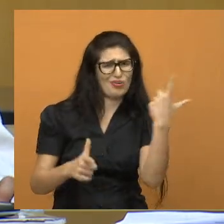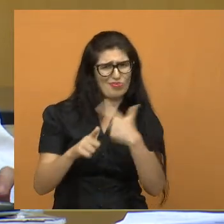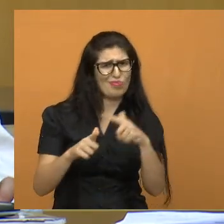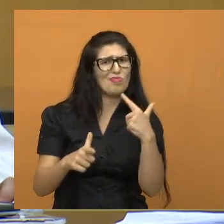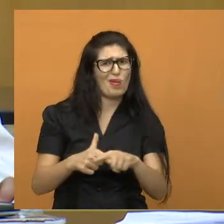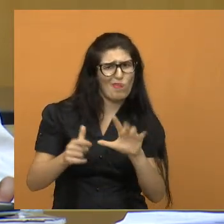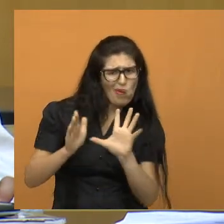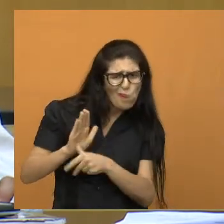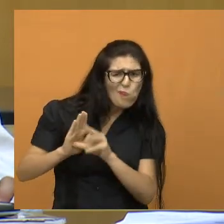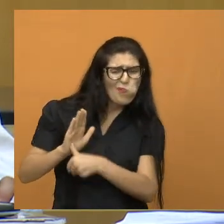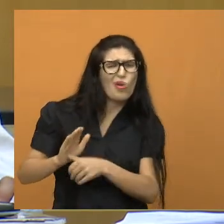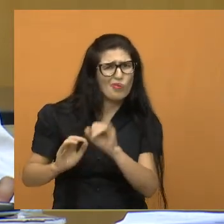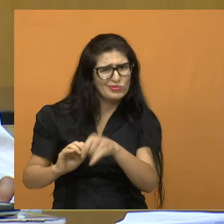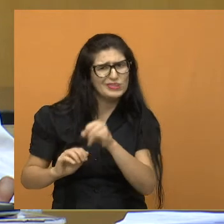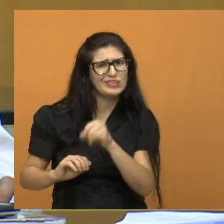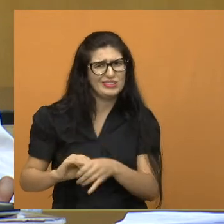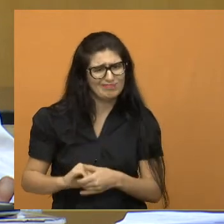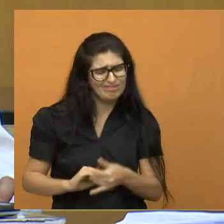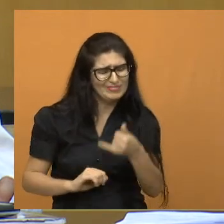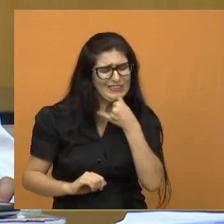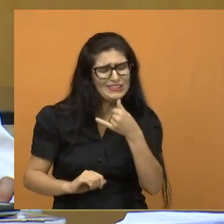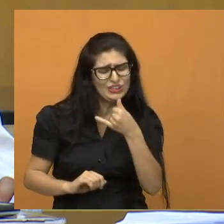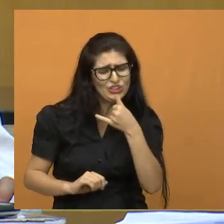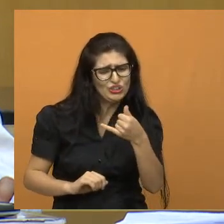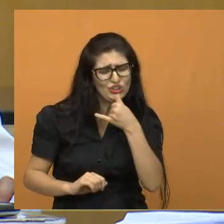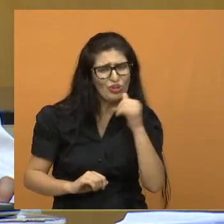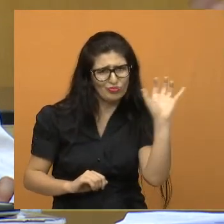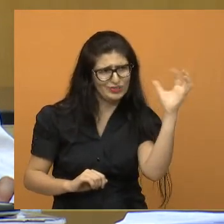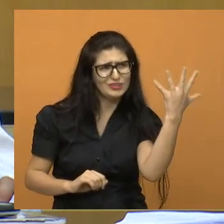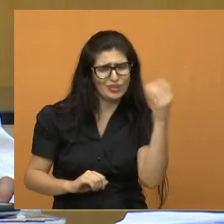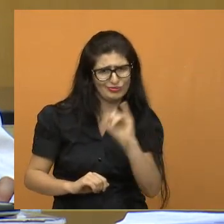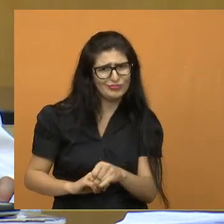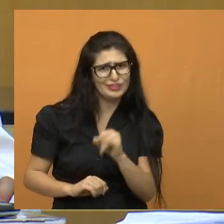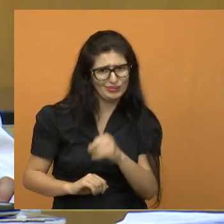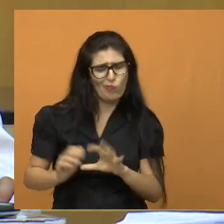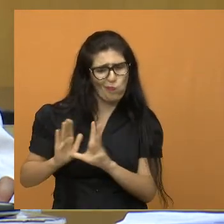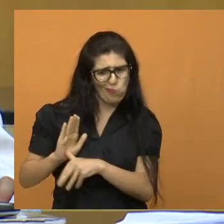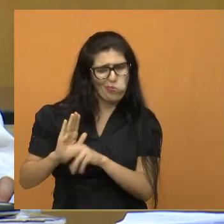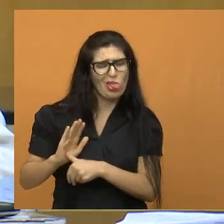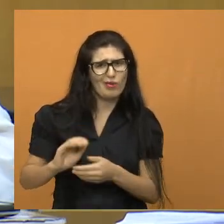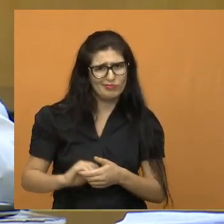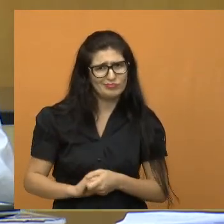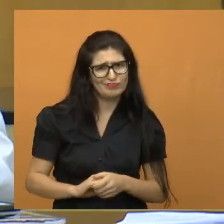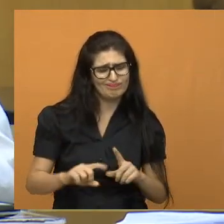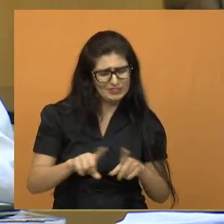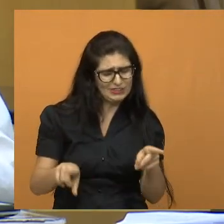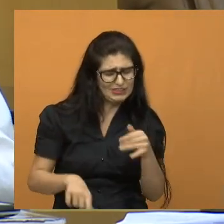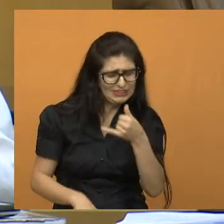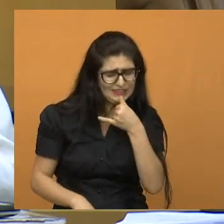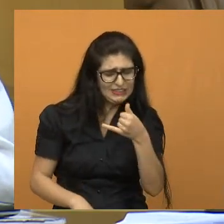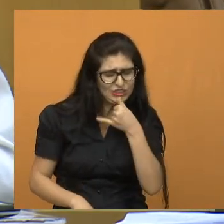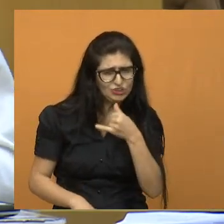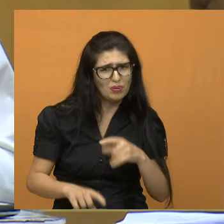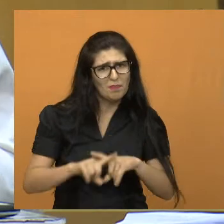se afastando. Então aqui também acho que há alguma coisa que nós podemos somar, né, para ajudar nessa